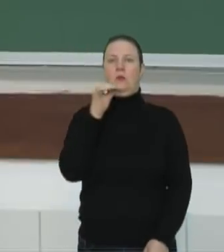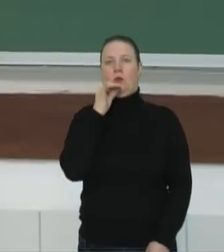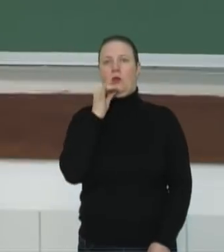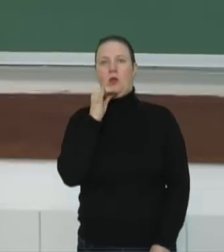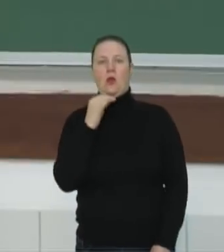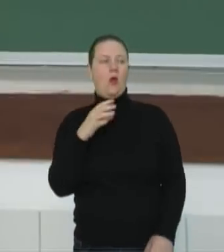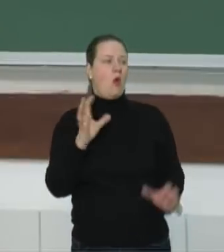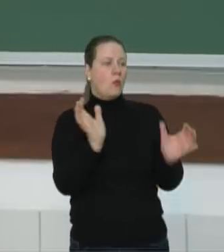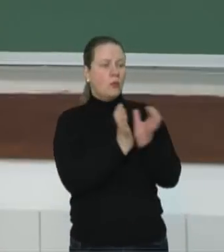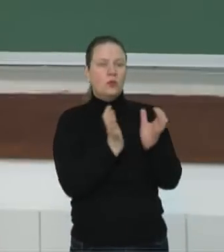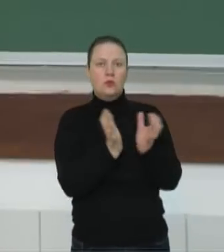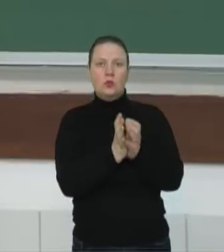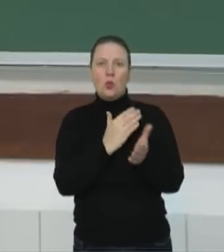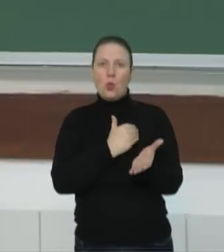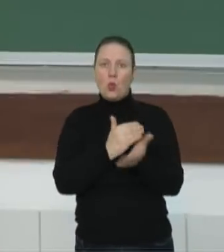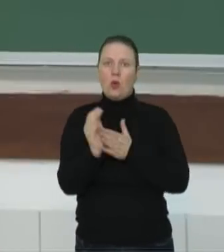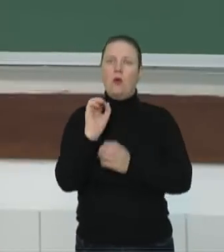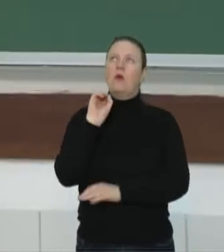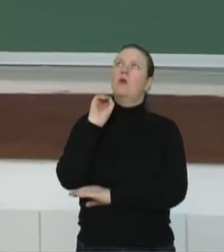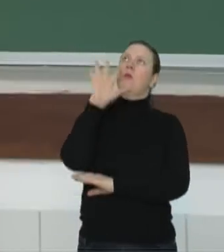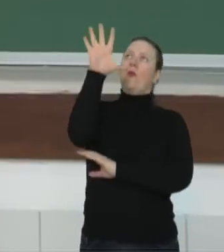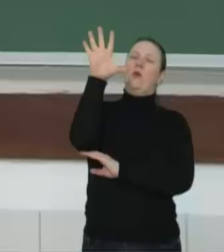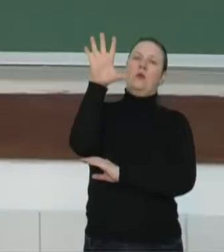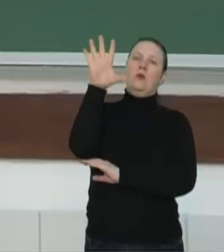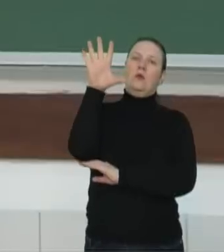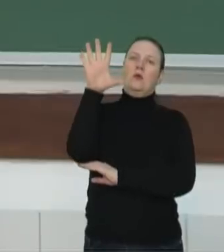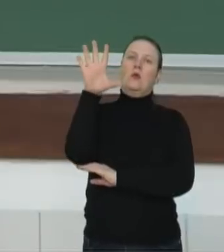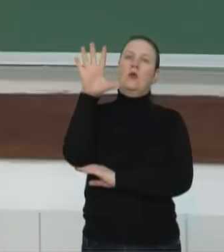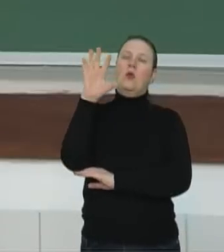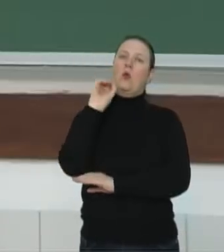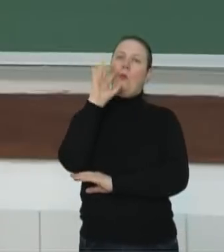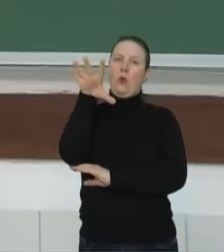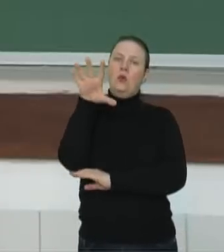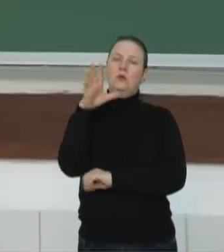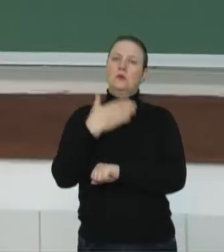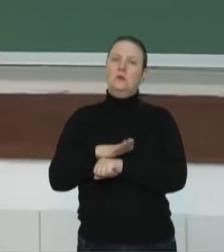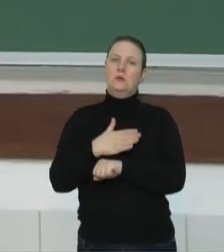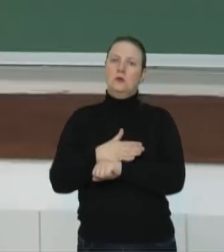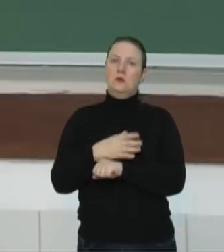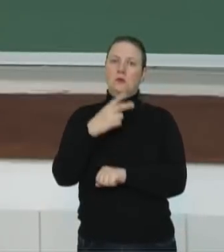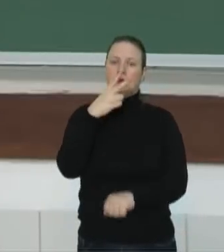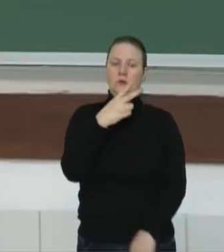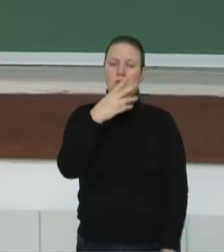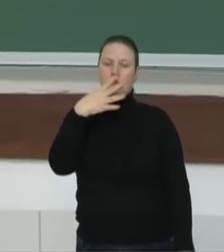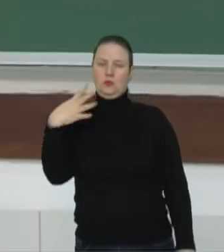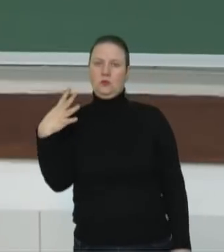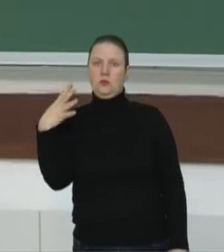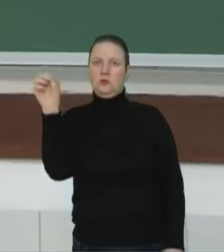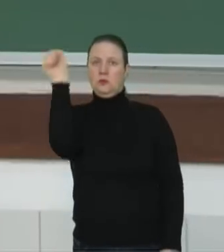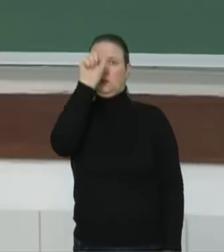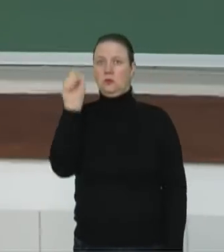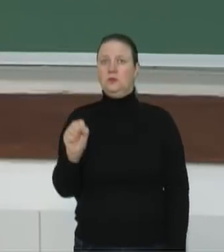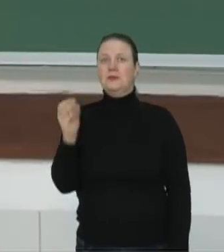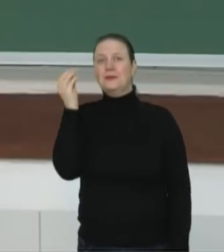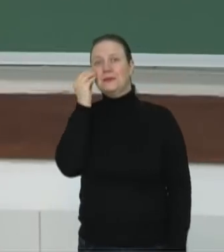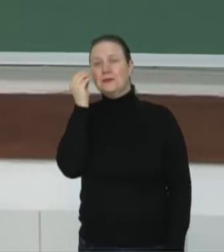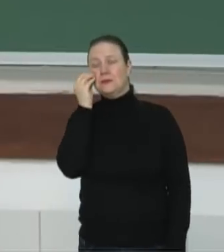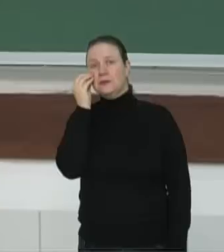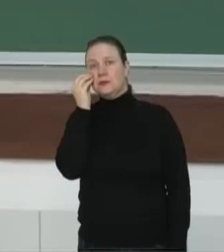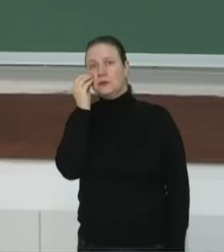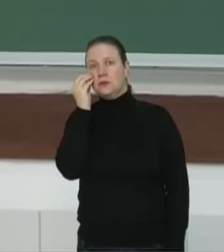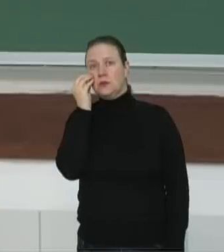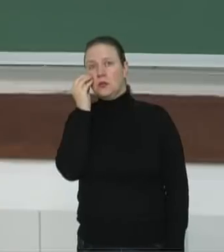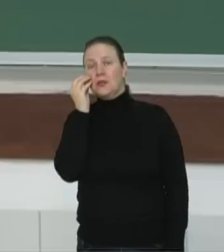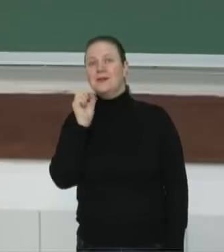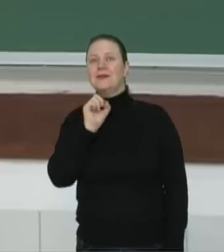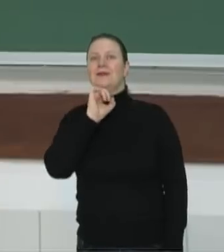que o meu time inicia a jogada, lá na linha de fundo do meu lado, nós temos 24 segundos para tentar pelo menos um arremesso.